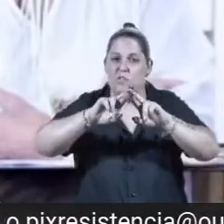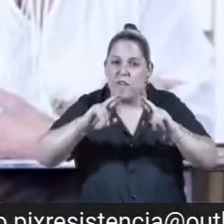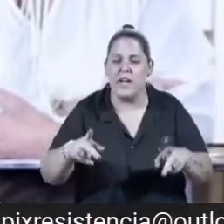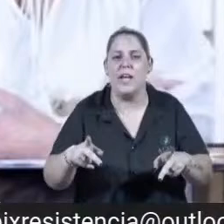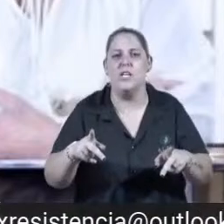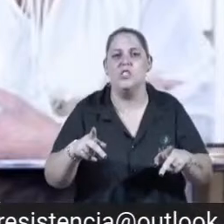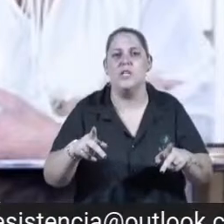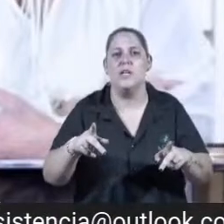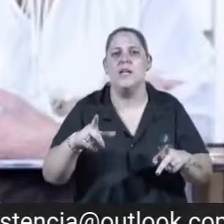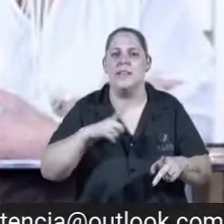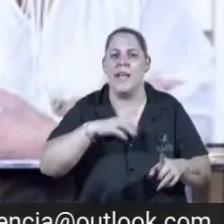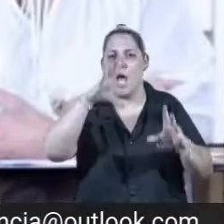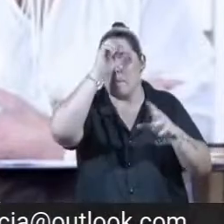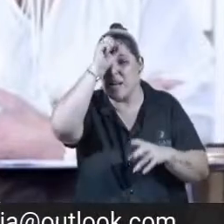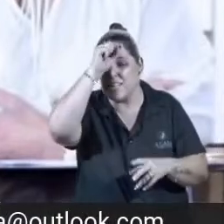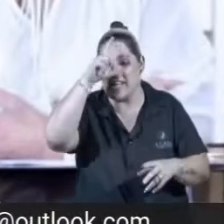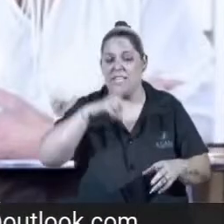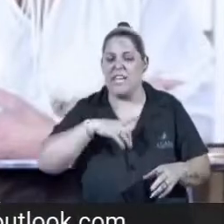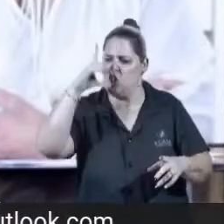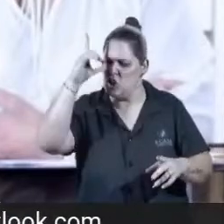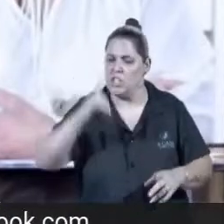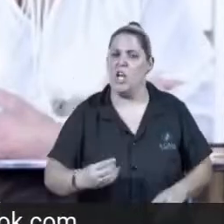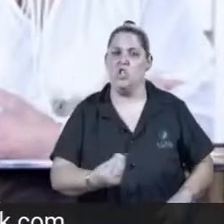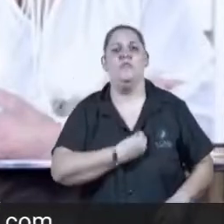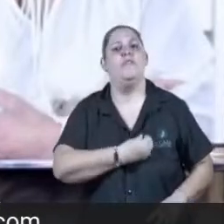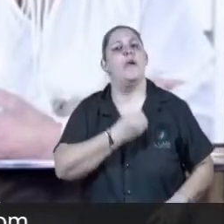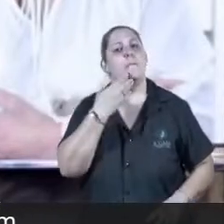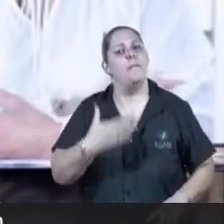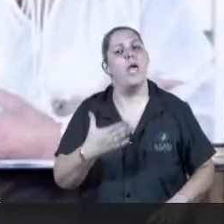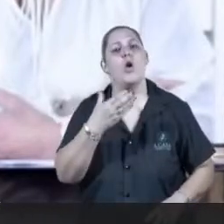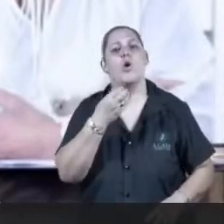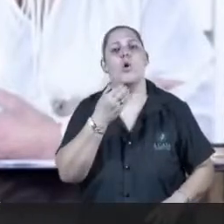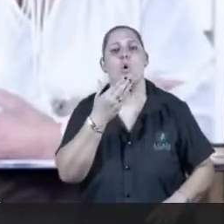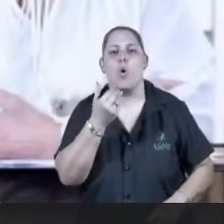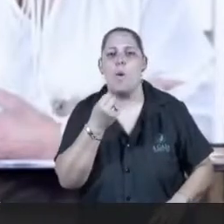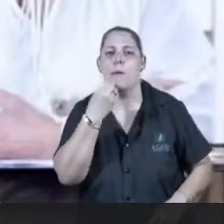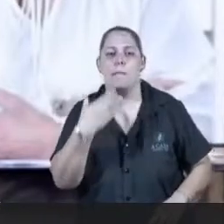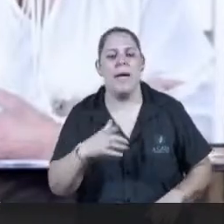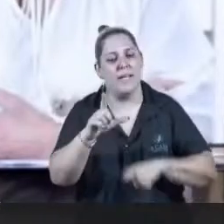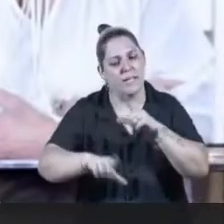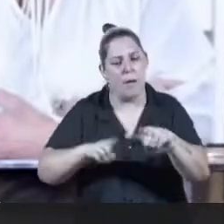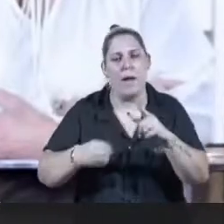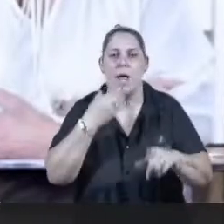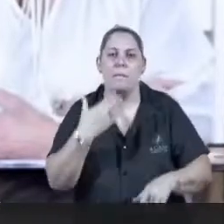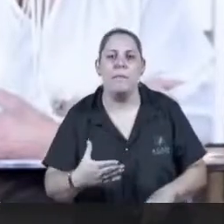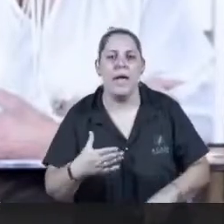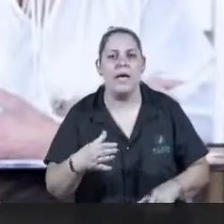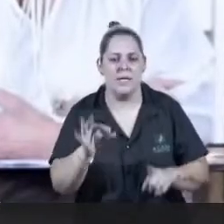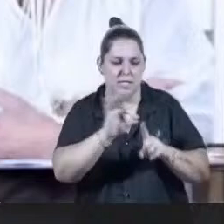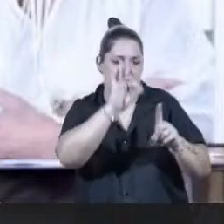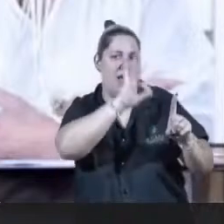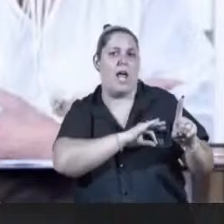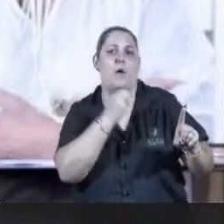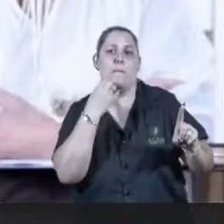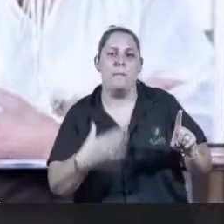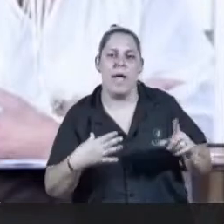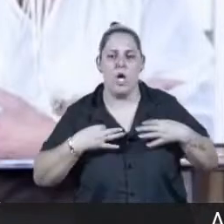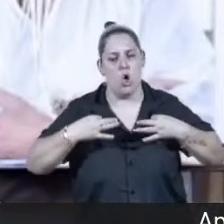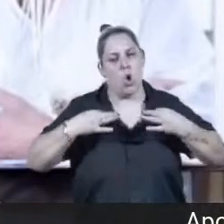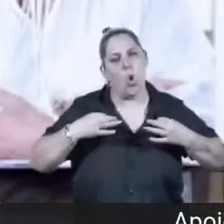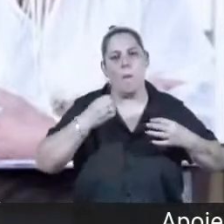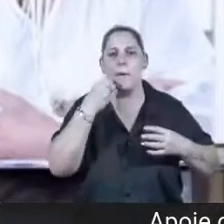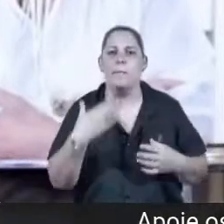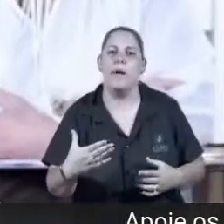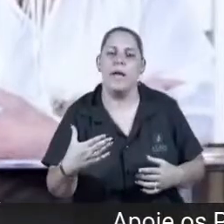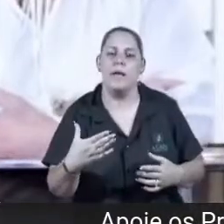As pessoas têm que aprender que eles têm direito de viver bem, de comer bem, de trabalhar bem, de ganhar bem, de se vestir bem. Só